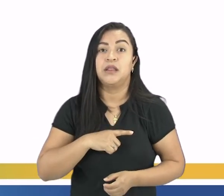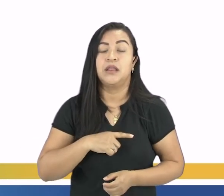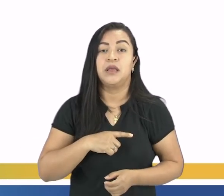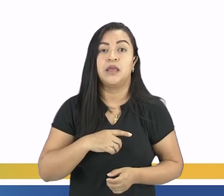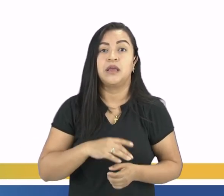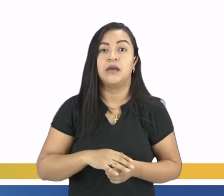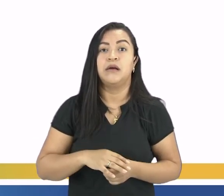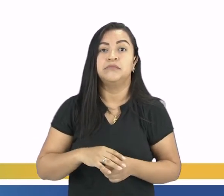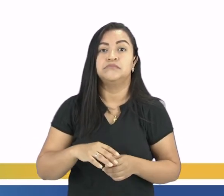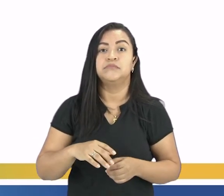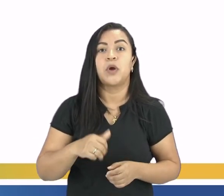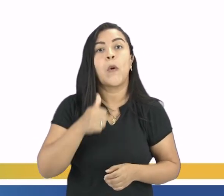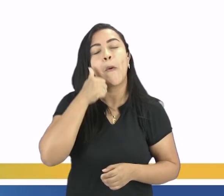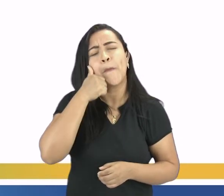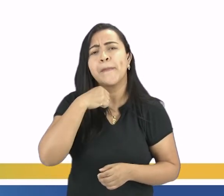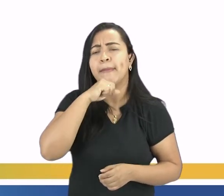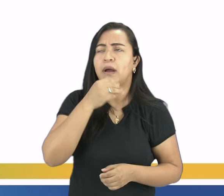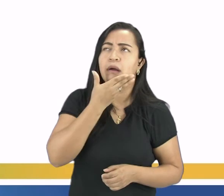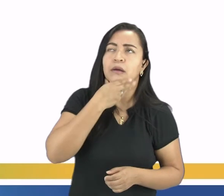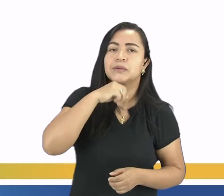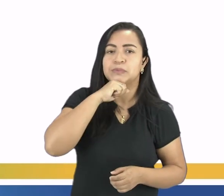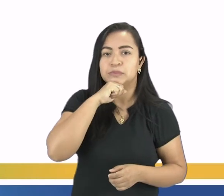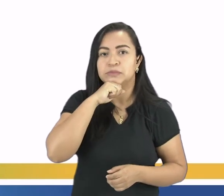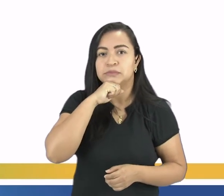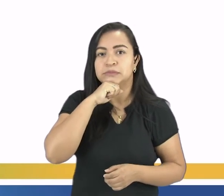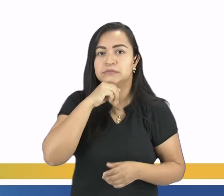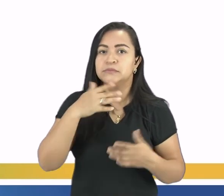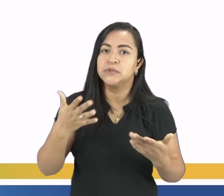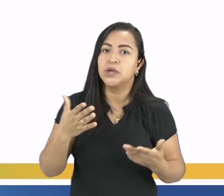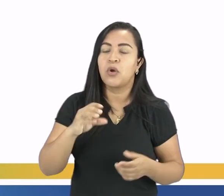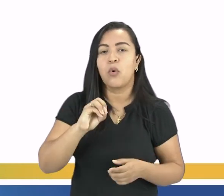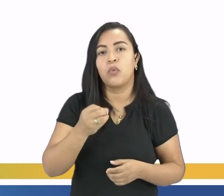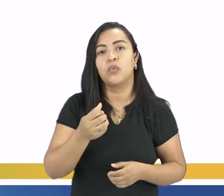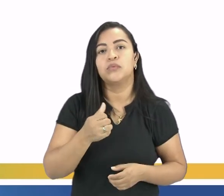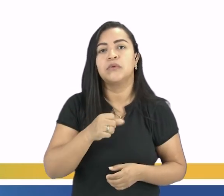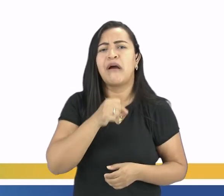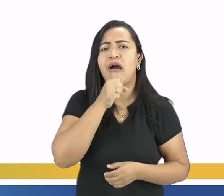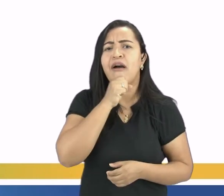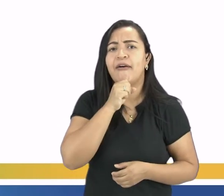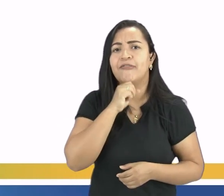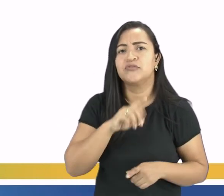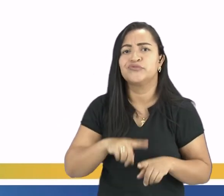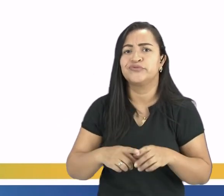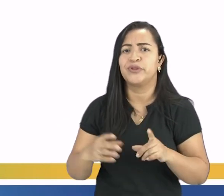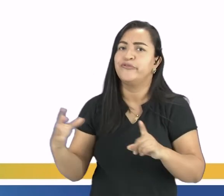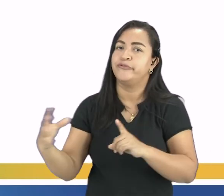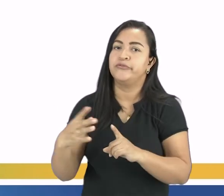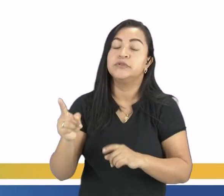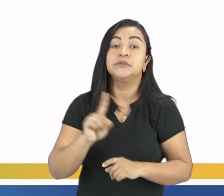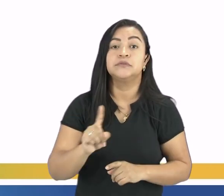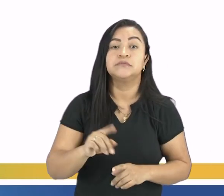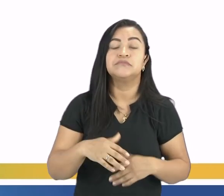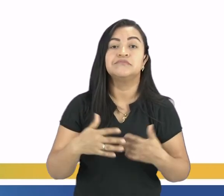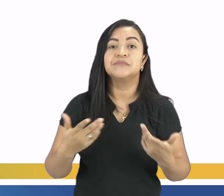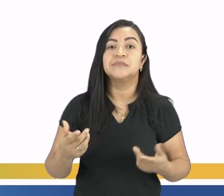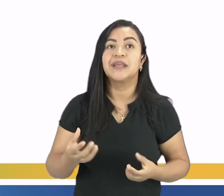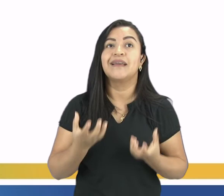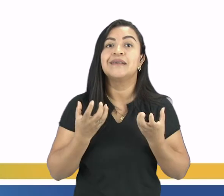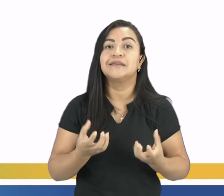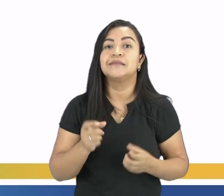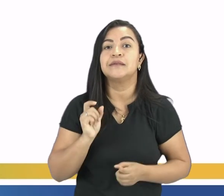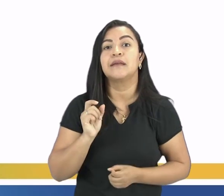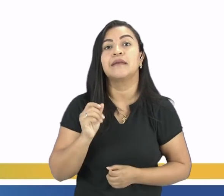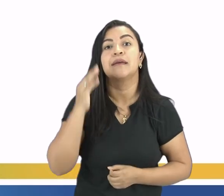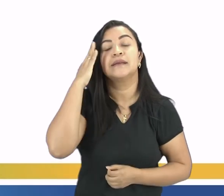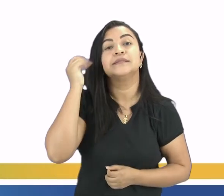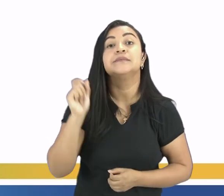característica, mas os pais dele, os avós, não influenciam. Ele quer saber a chance